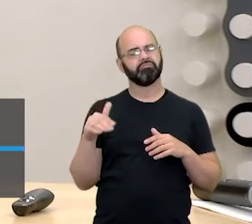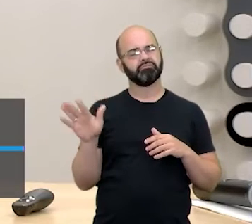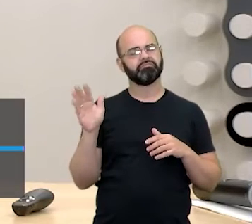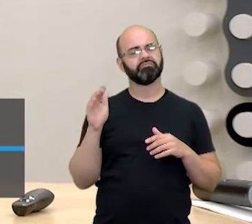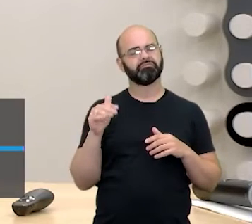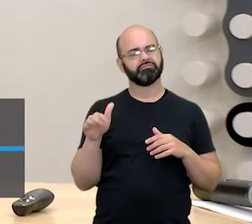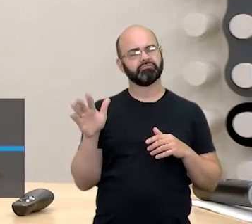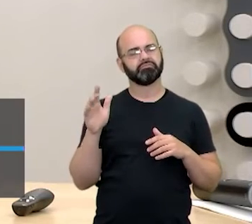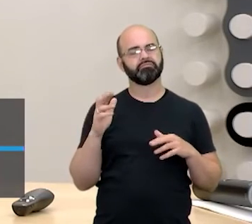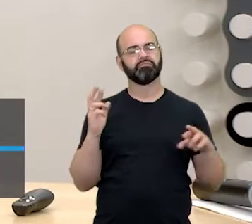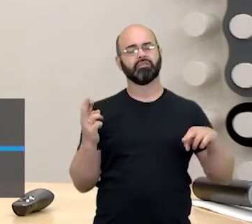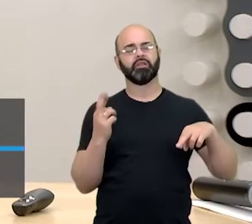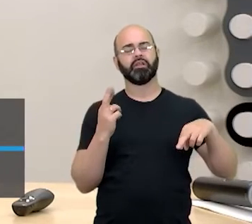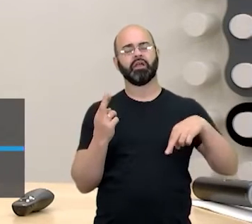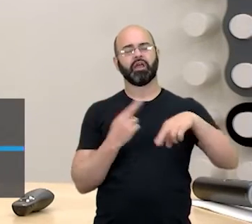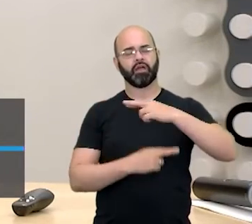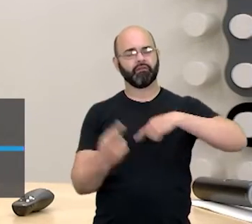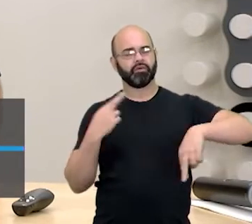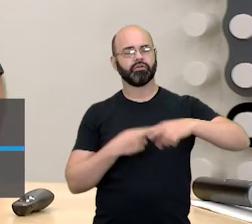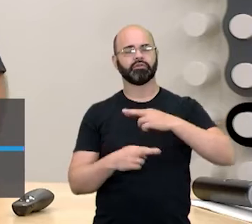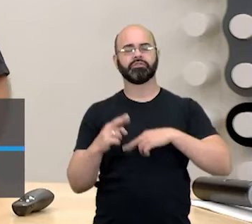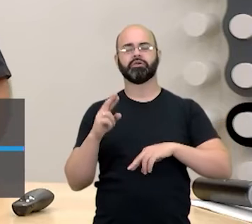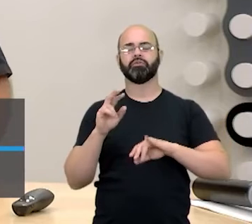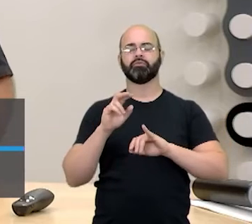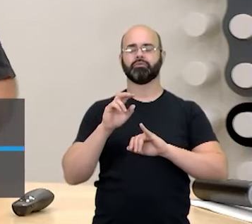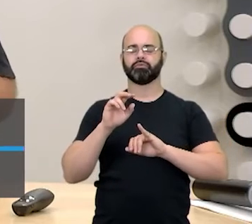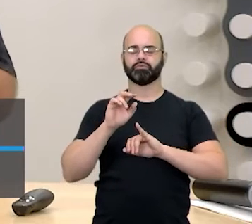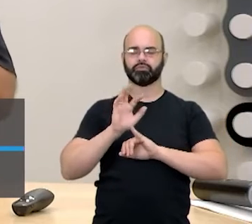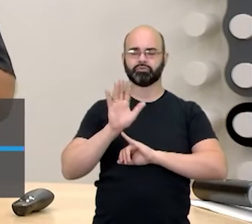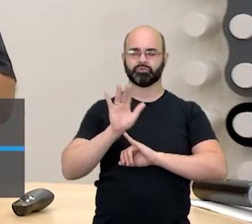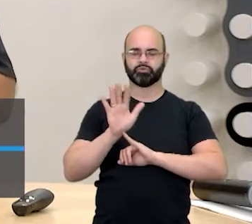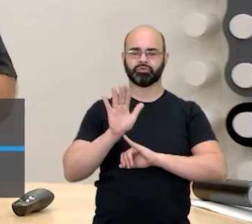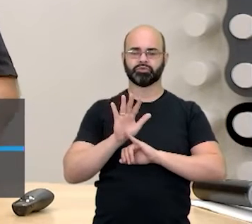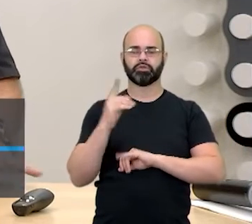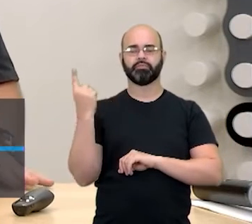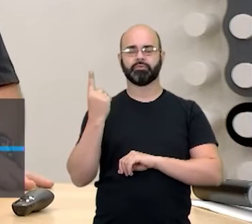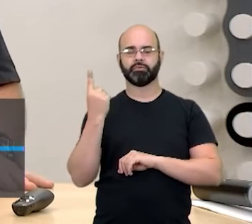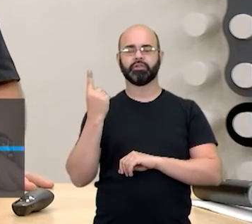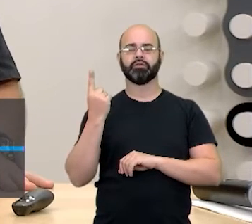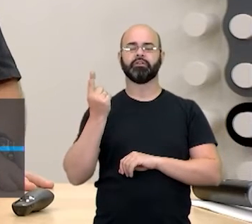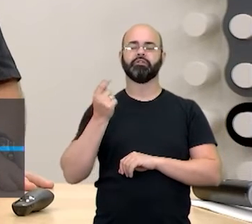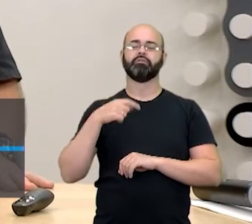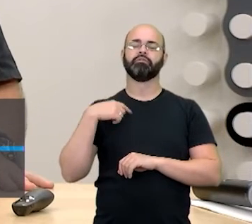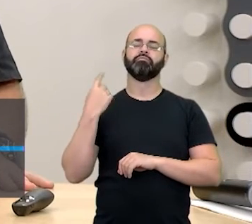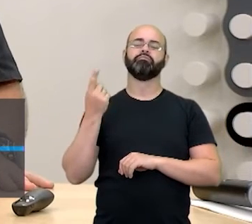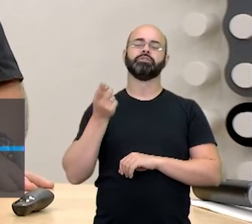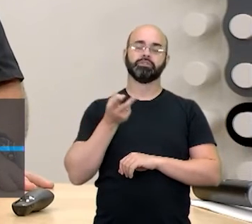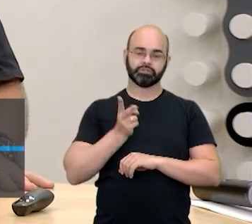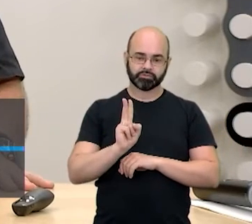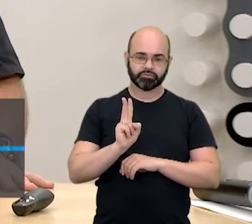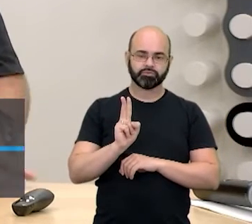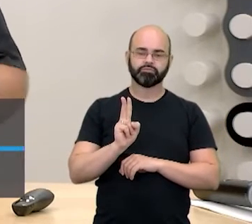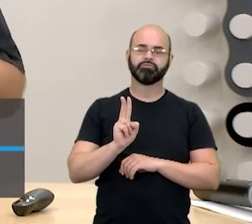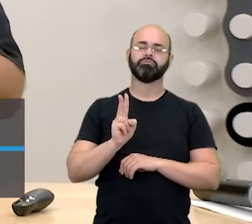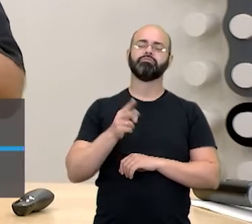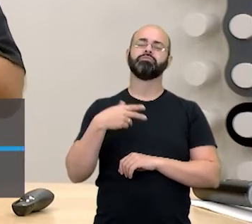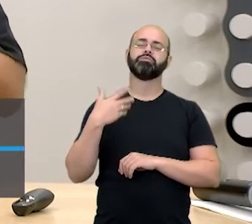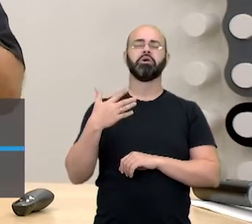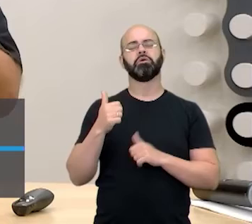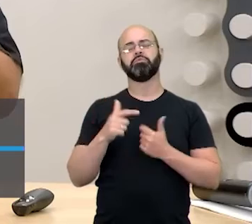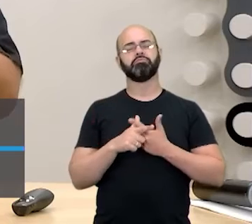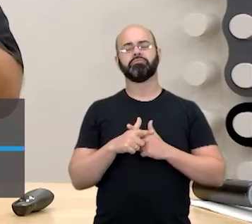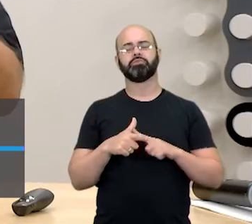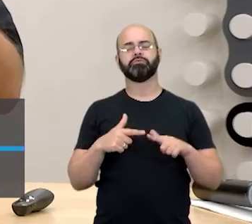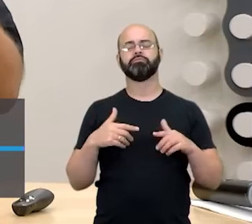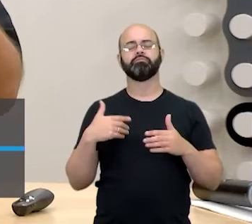primeira Revolução Industrial, segunda Revolução Industrial, e aí começa a ter, né, uma visão de que, né,